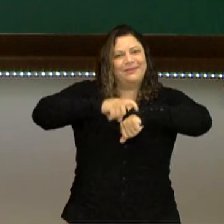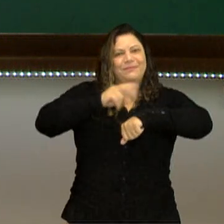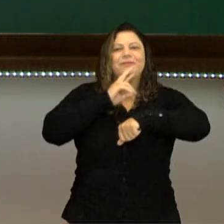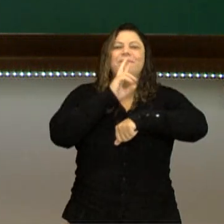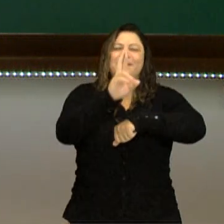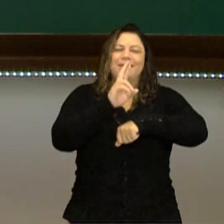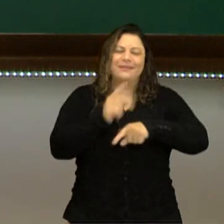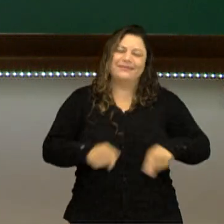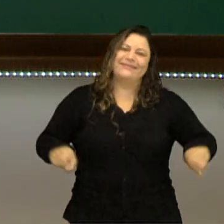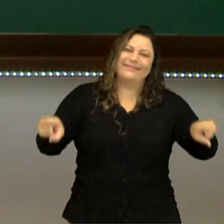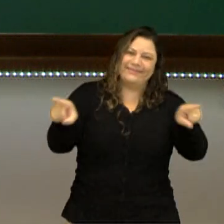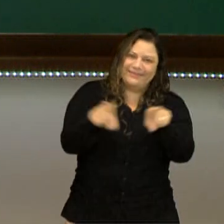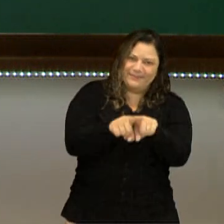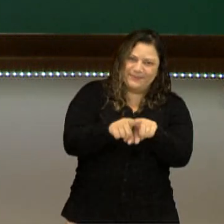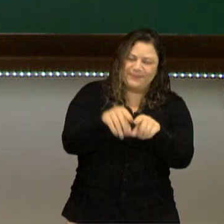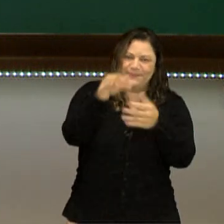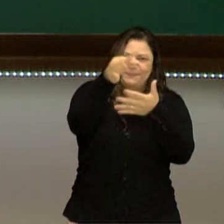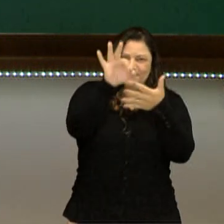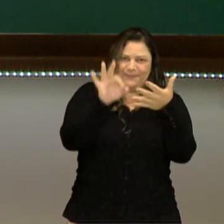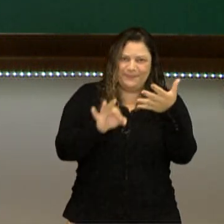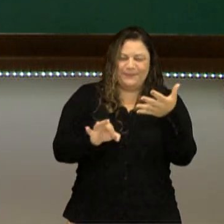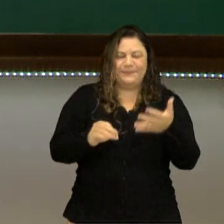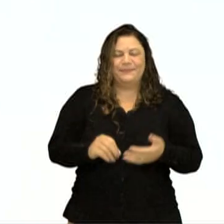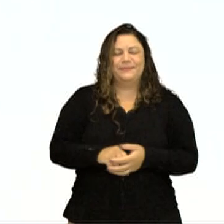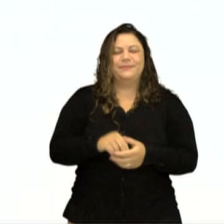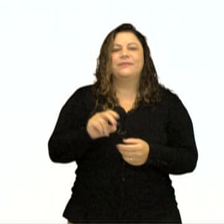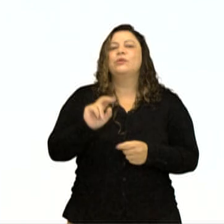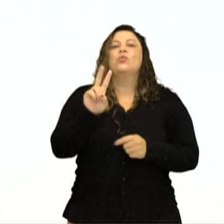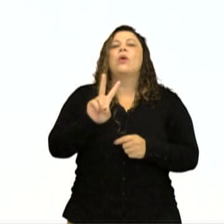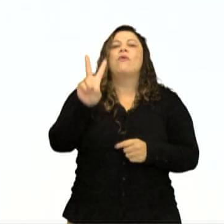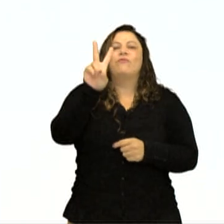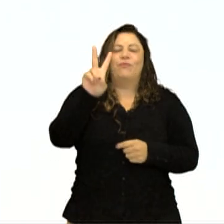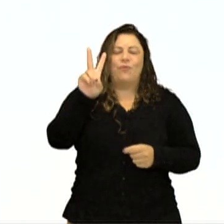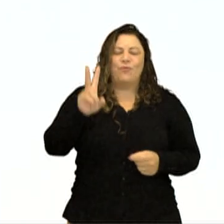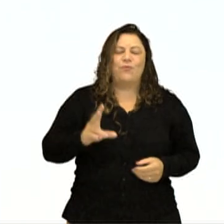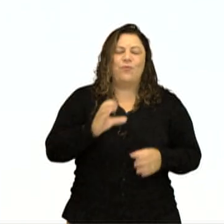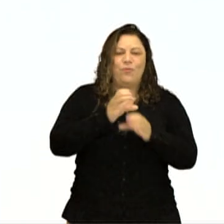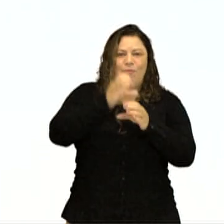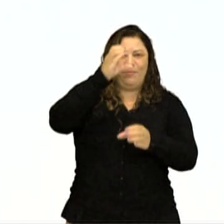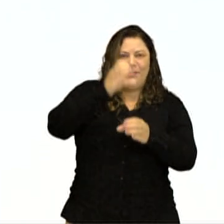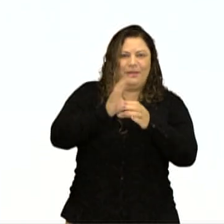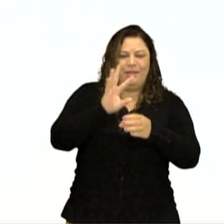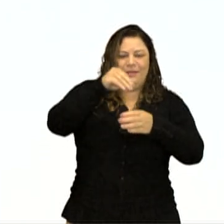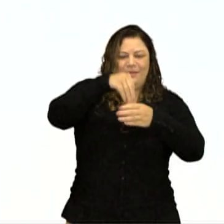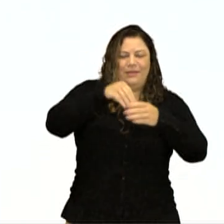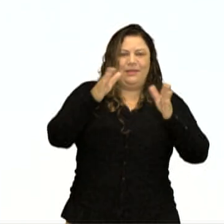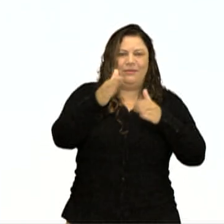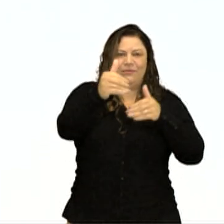resolverem e já voltamos a conferir qual é o volume desse cilindro que está inscrito dentro do cubo.